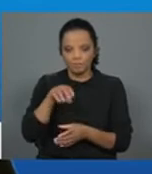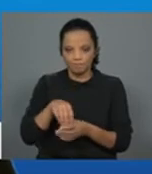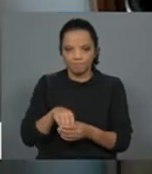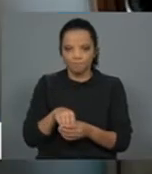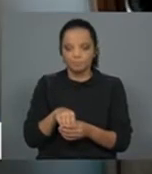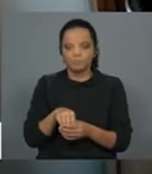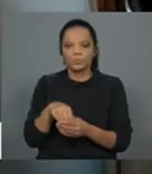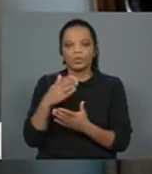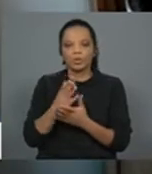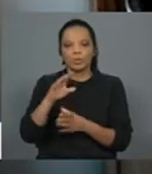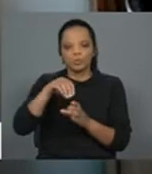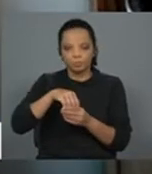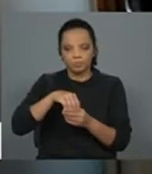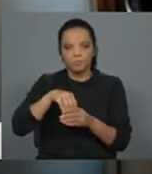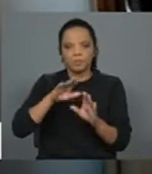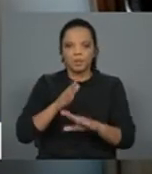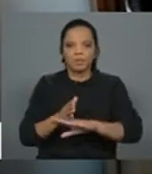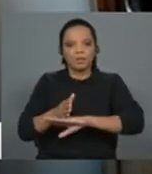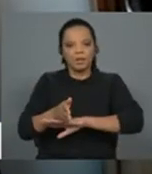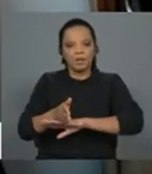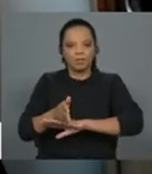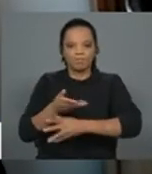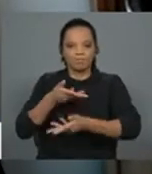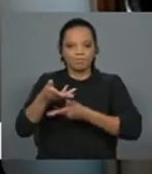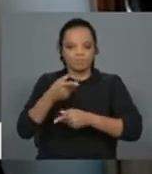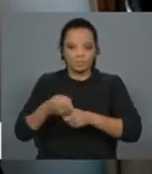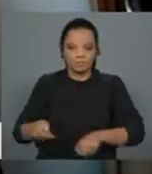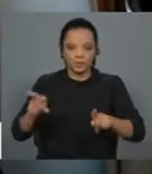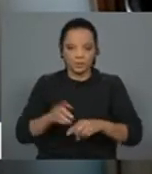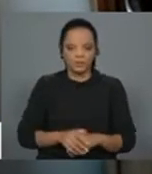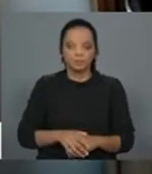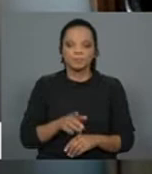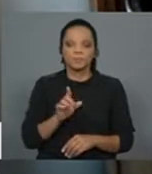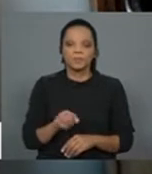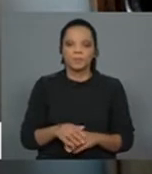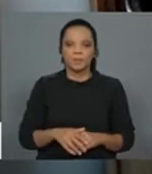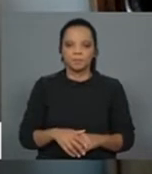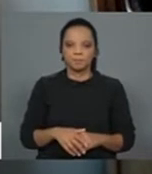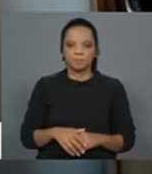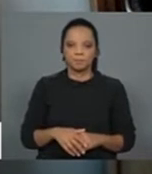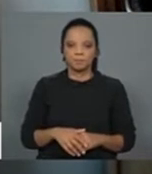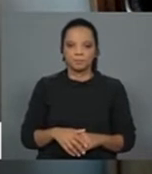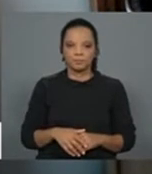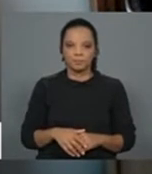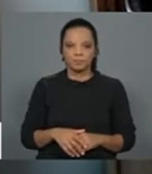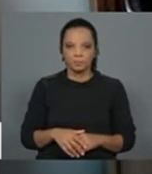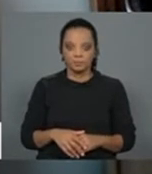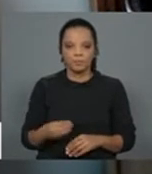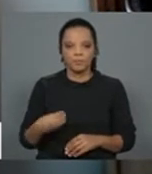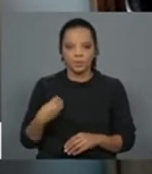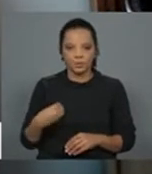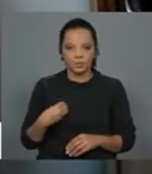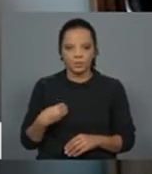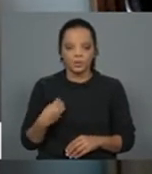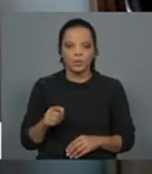no programa escolar, mas o contacto direto é sempre diferente. E depois temos também, portanto, temos uma preocupação